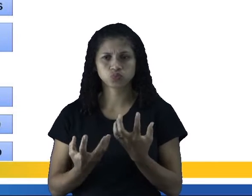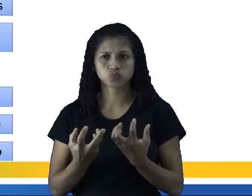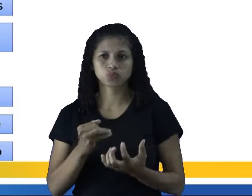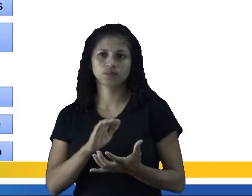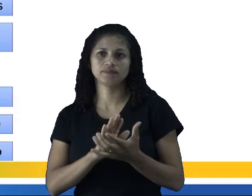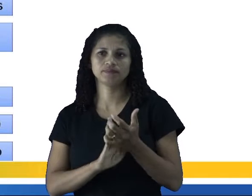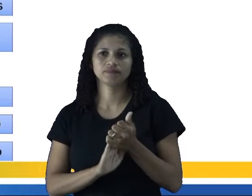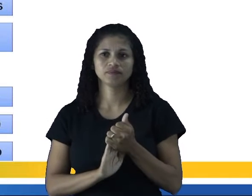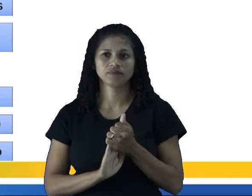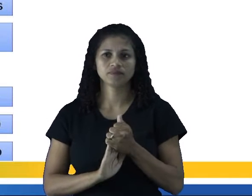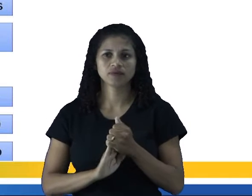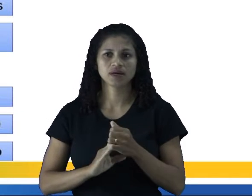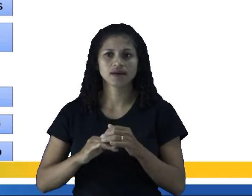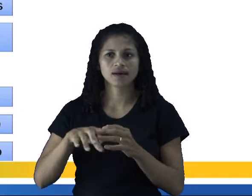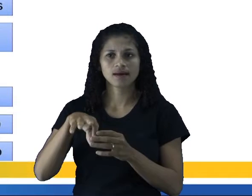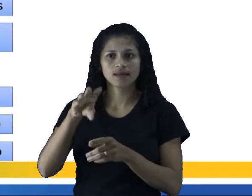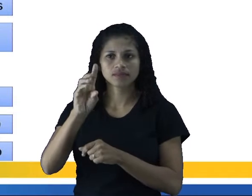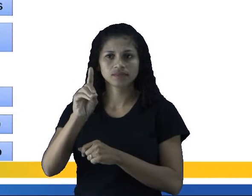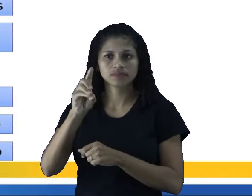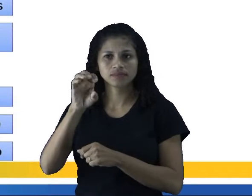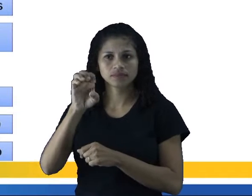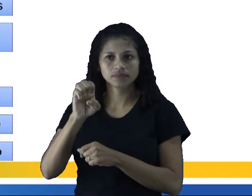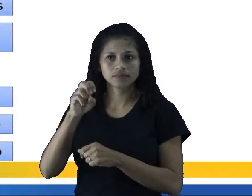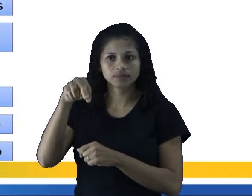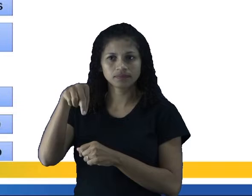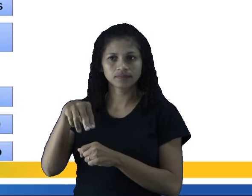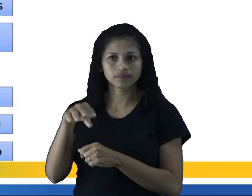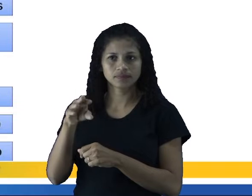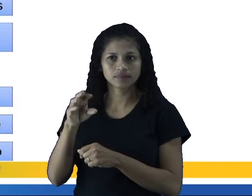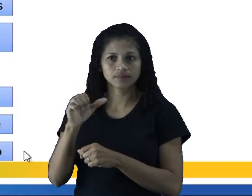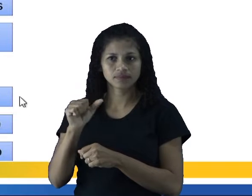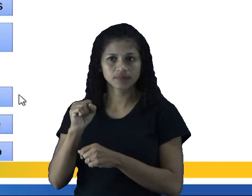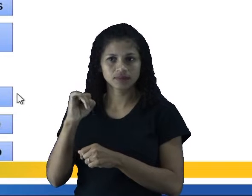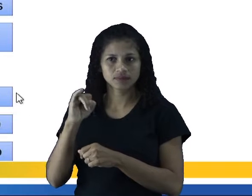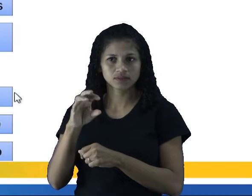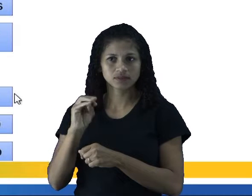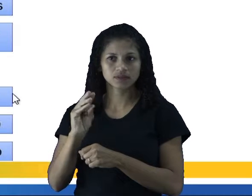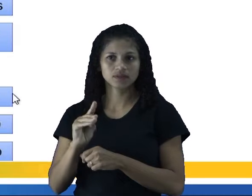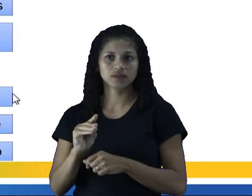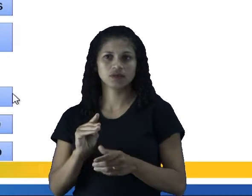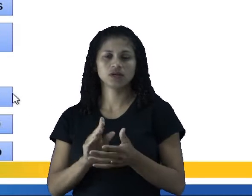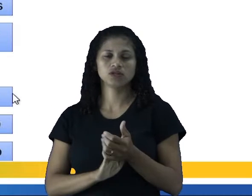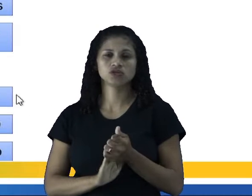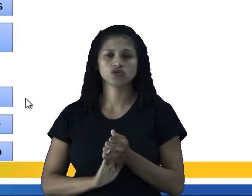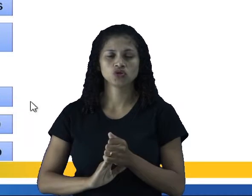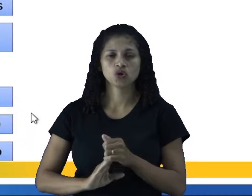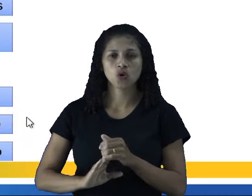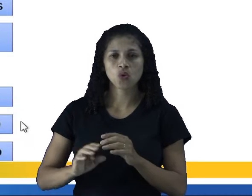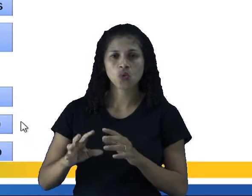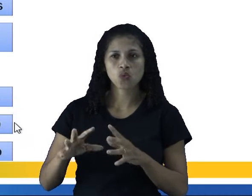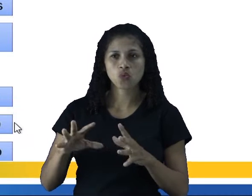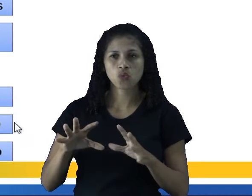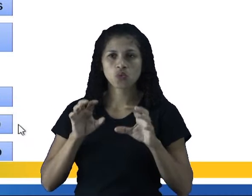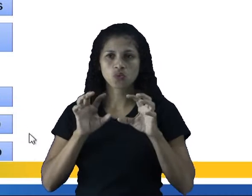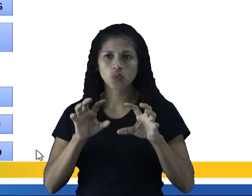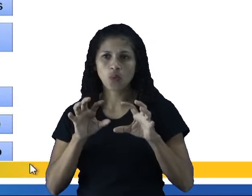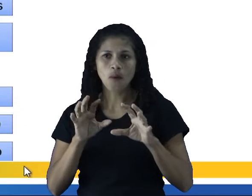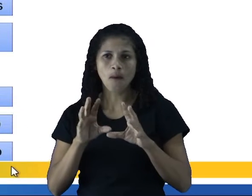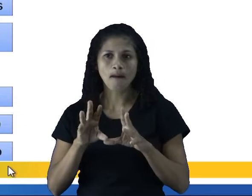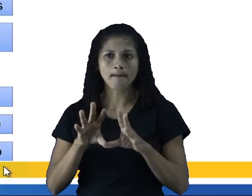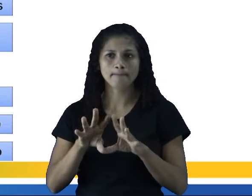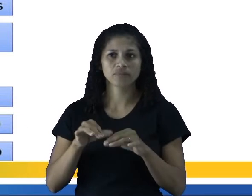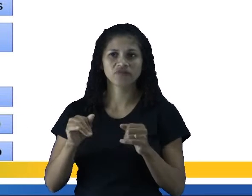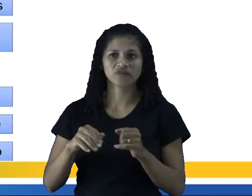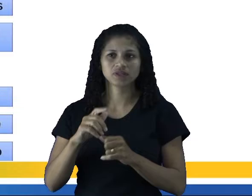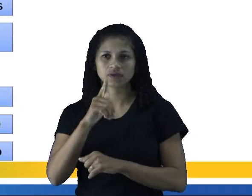ebulição, a sua densidade e o estado físico no qual ele é encontrado ali em temperatura ambiente, que pode ser sólido, líquido